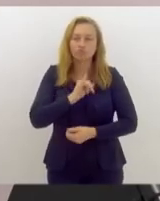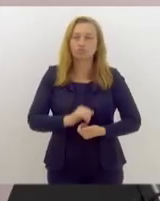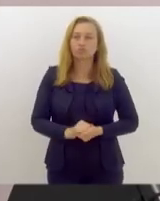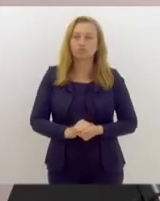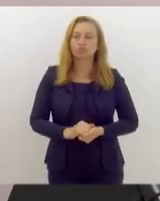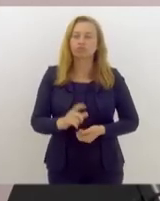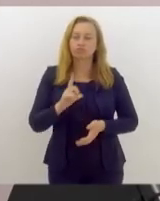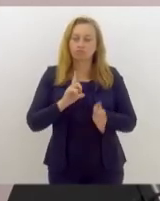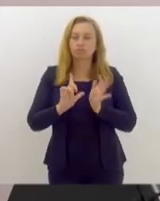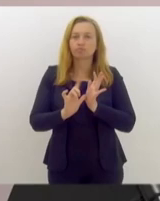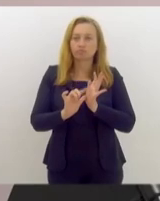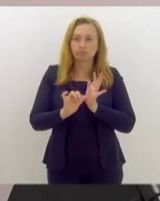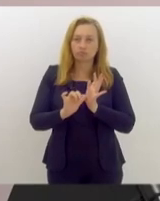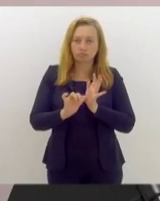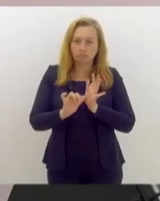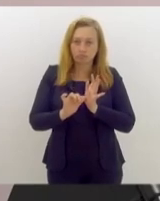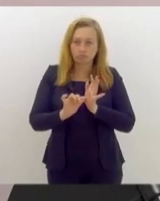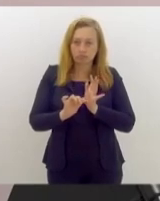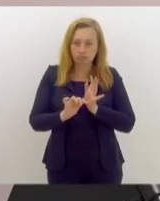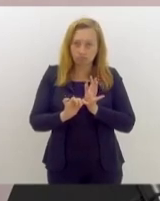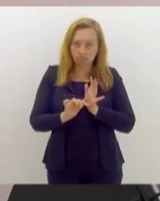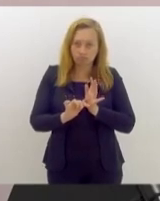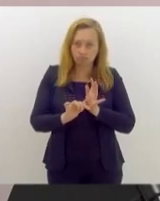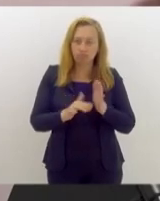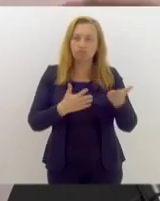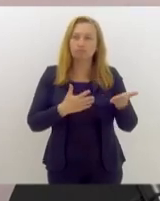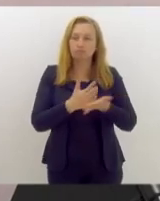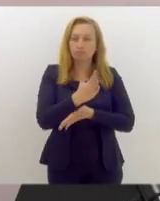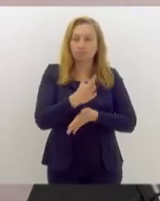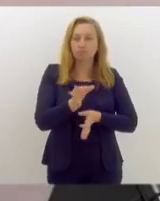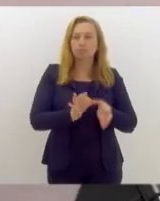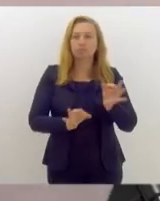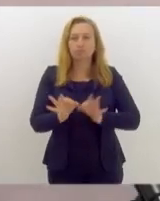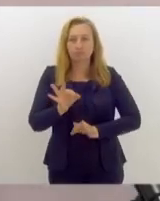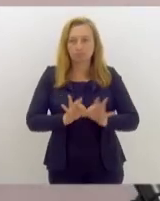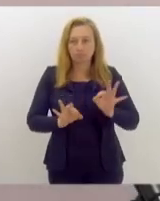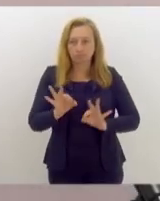um atraso de anos na aprovação desse plano.